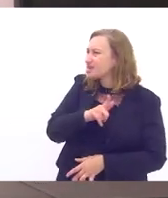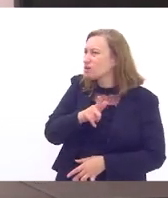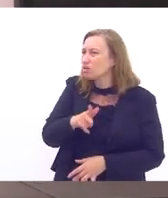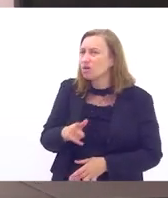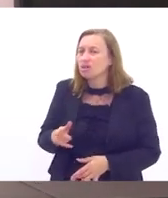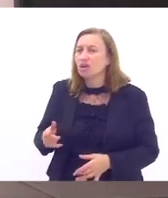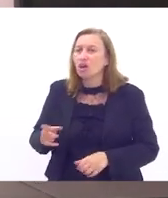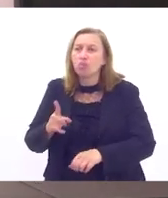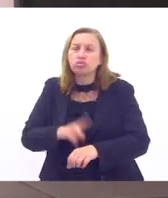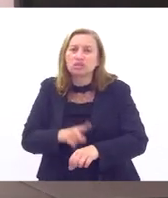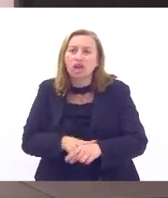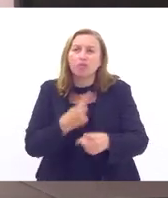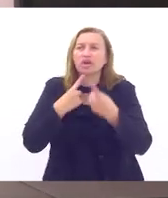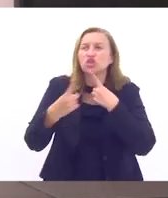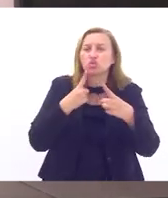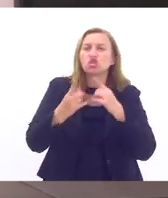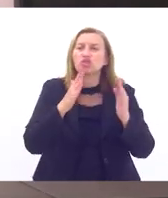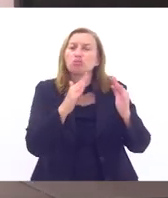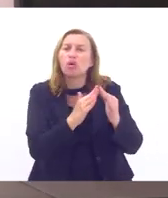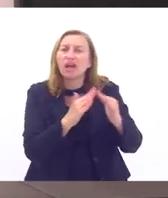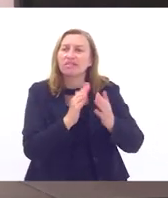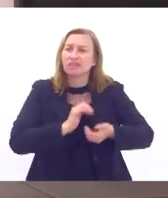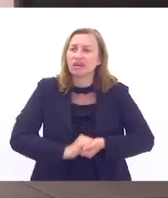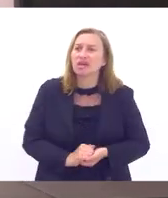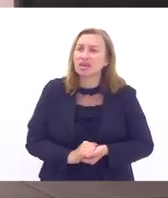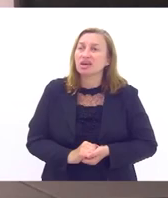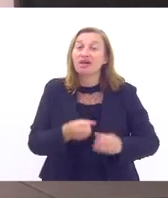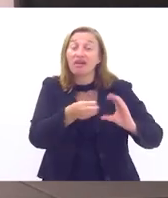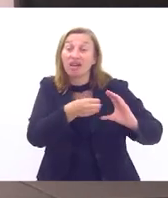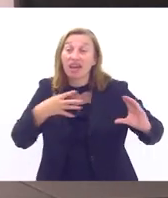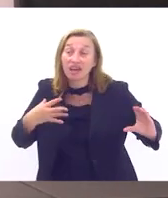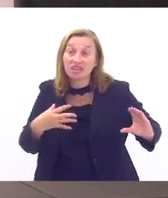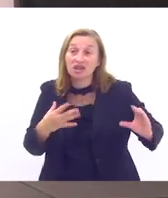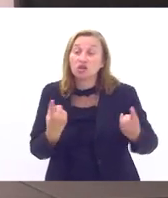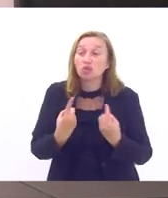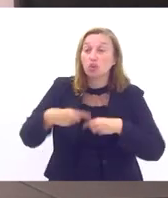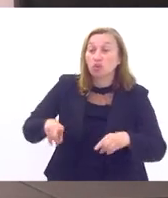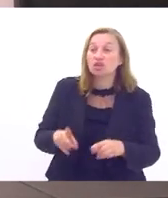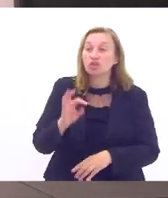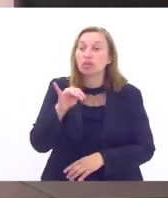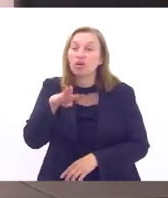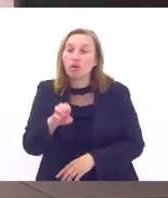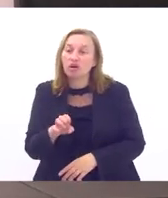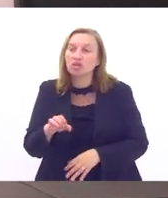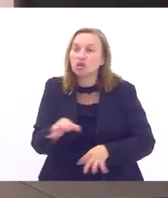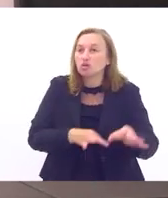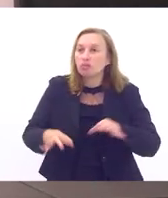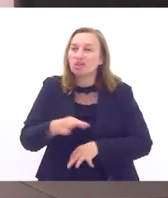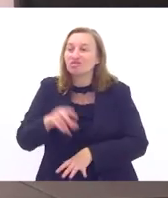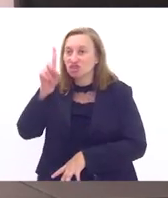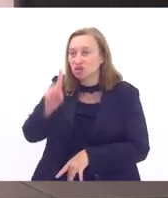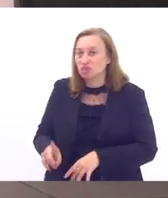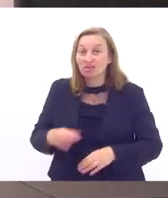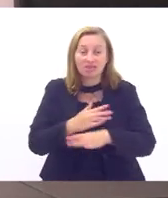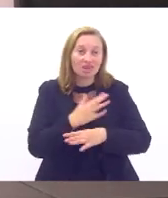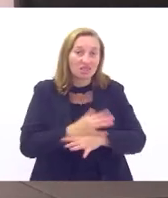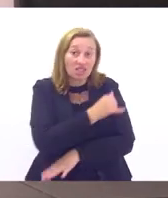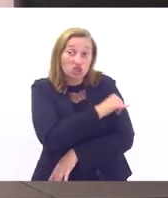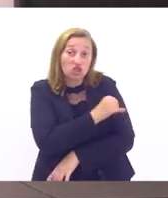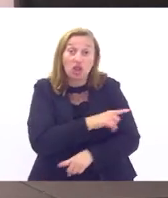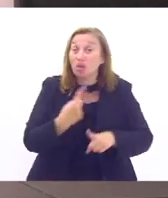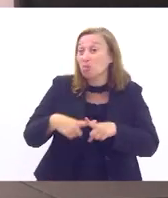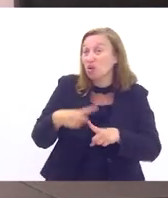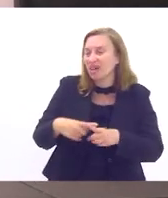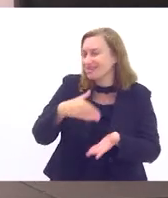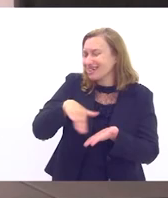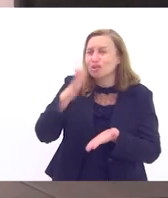espaço para discutir as moradias características do combate à tuberculose no plano diretor da cidade do Rio de Janeiro, porque as